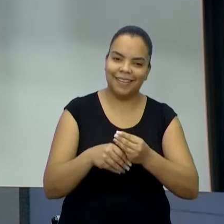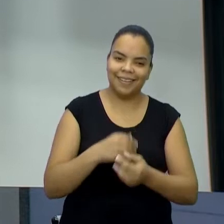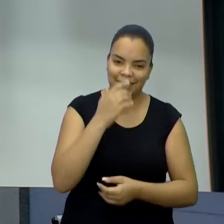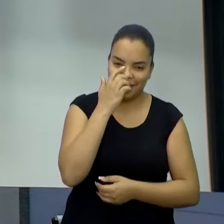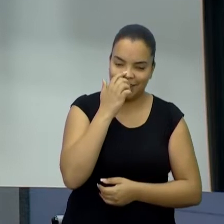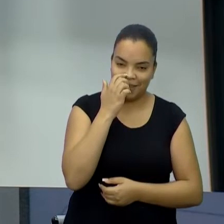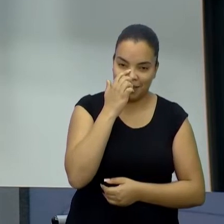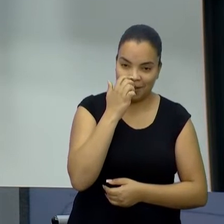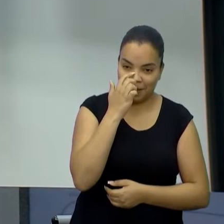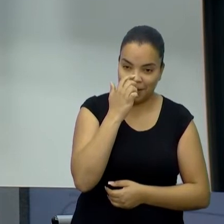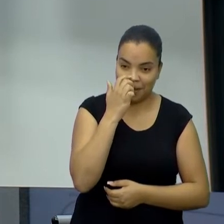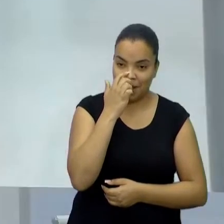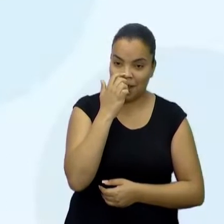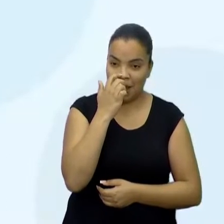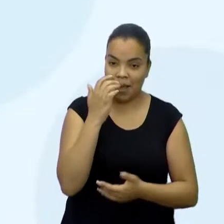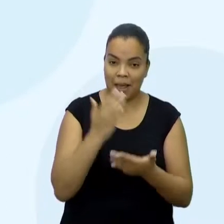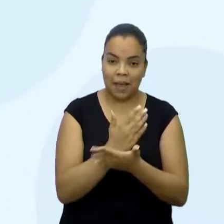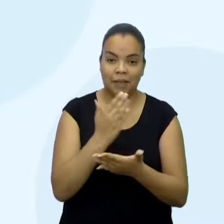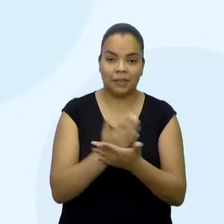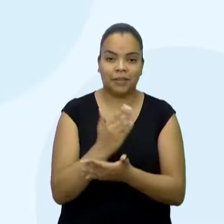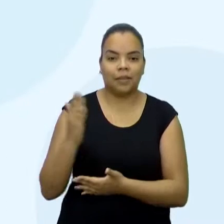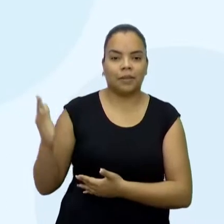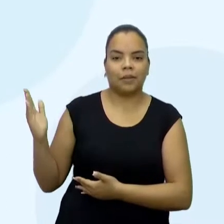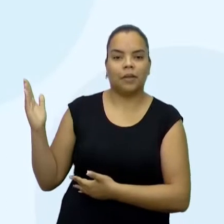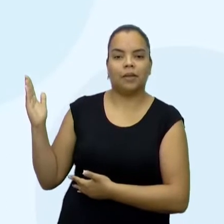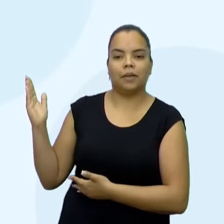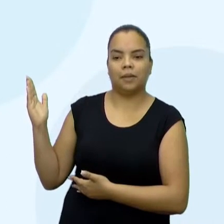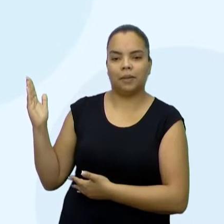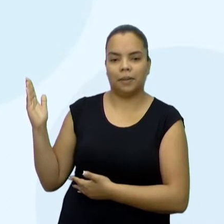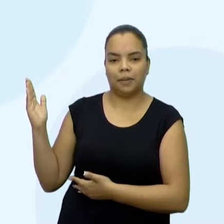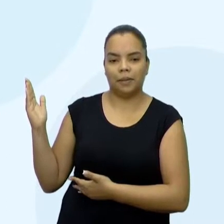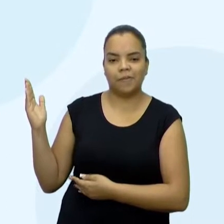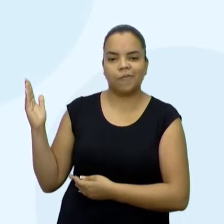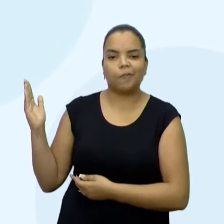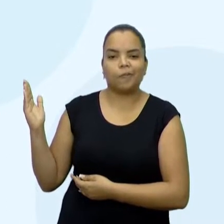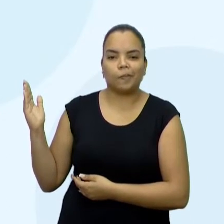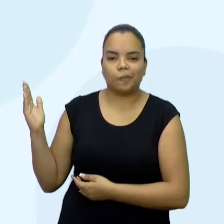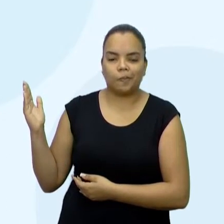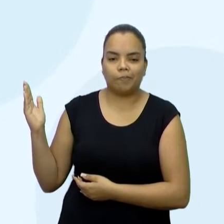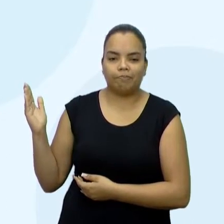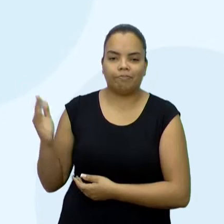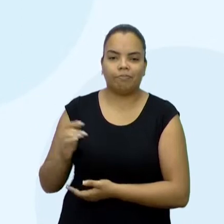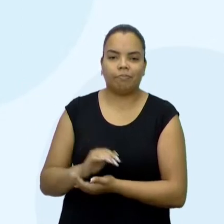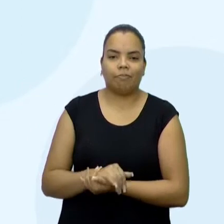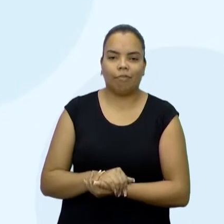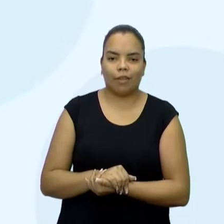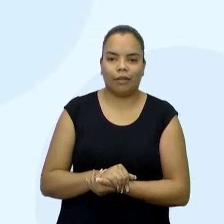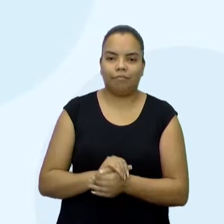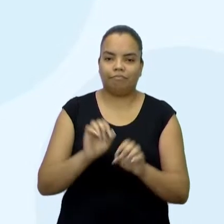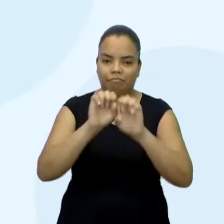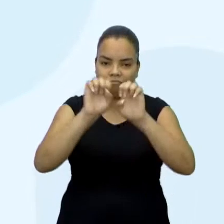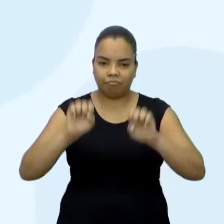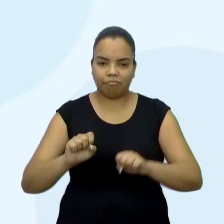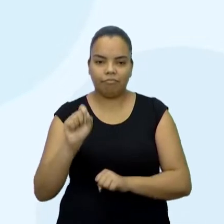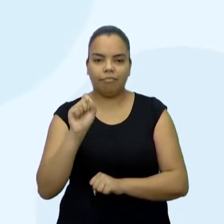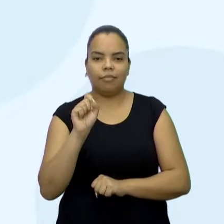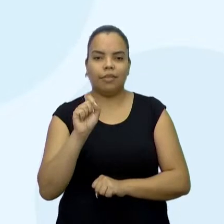agenda nossa, lembrando que estamos aí, como eu já disse, falamos de sistematização, pensando